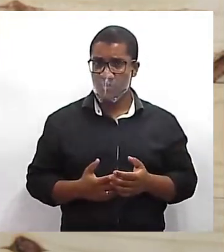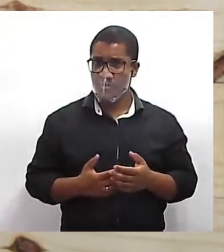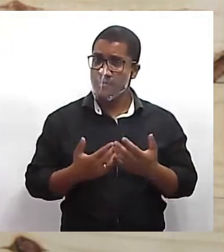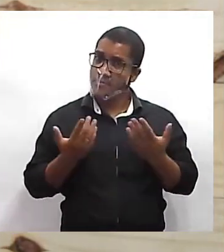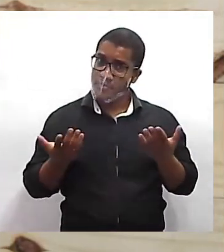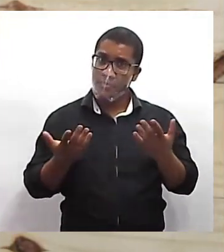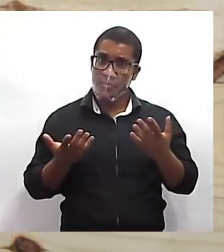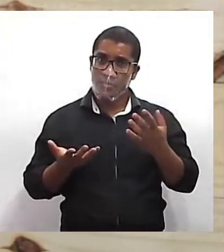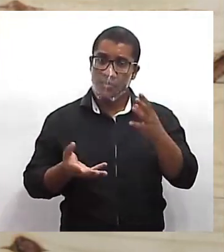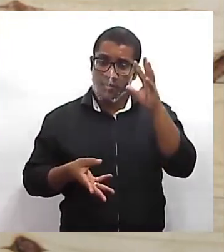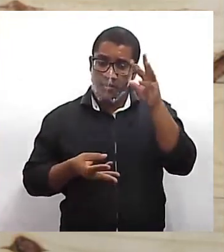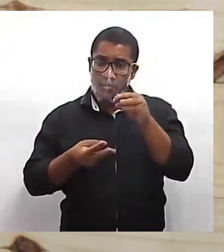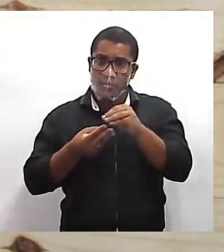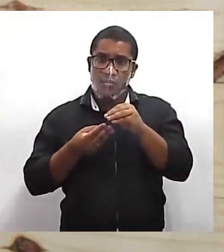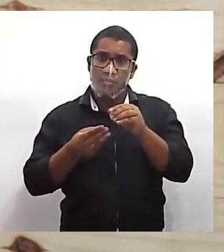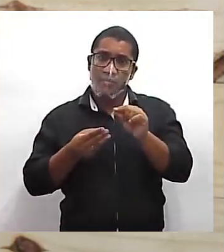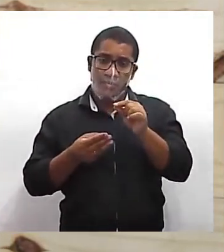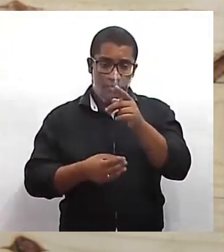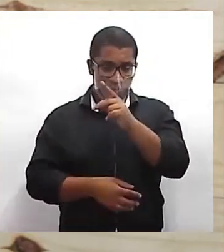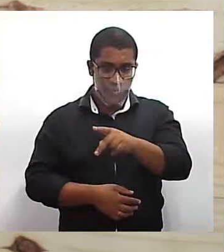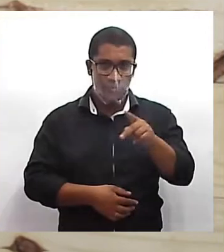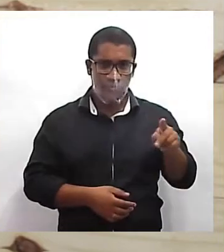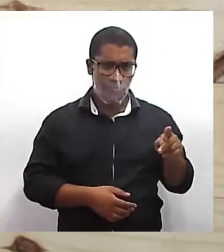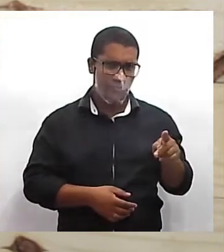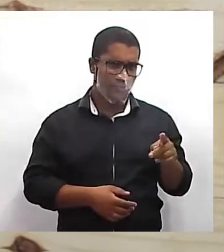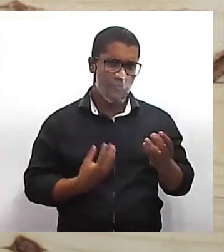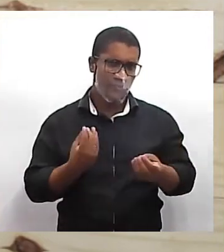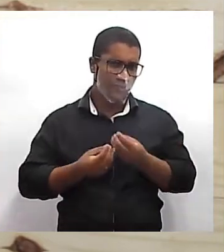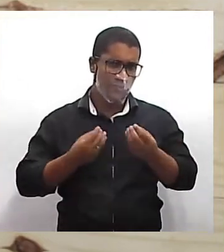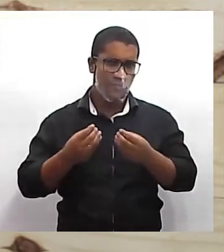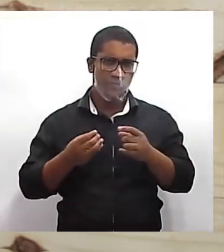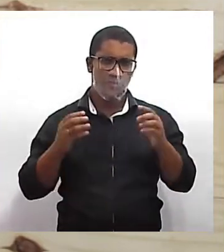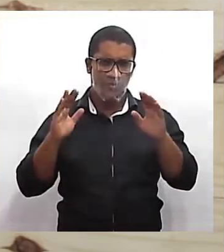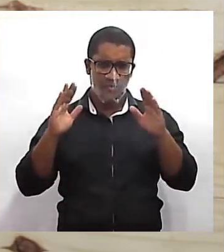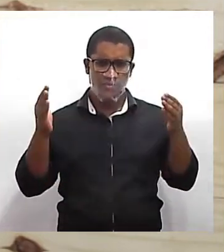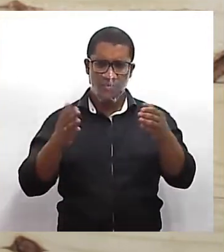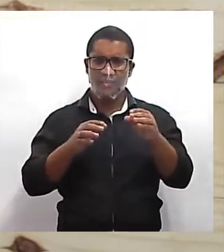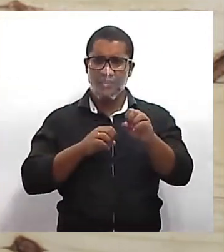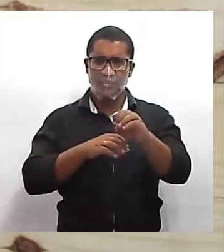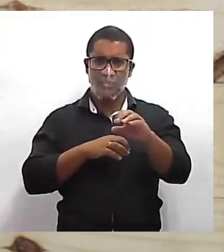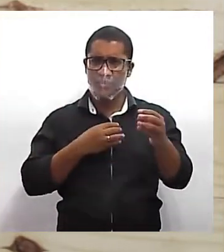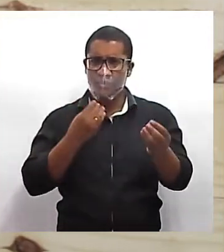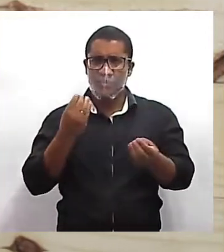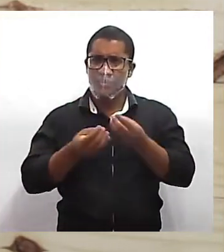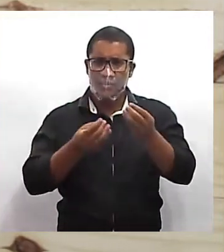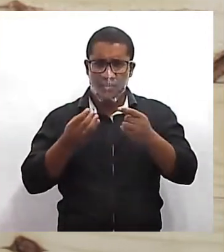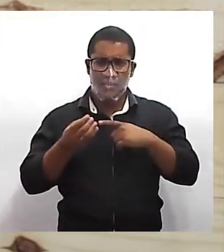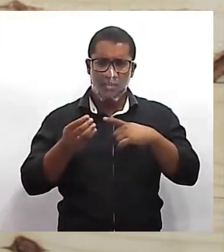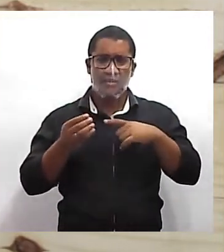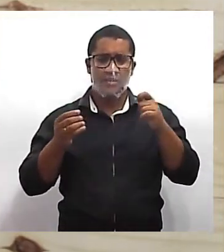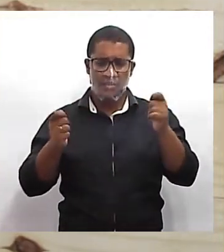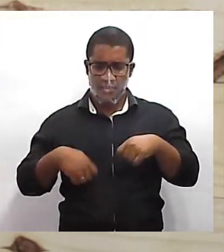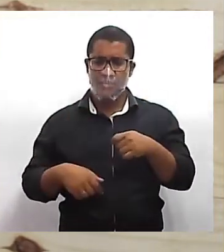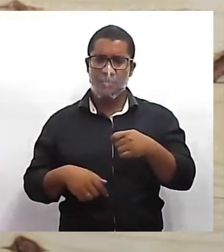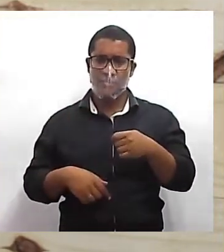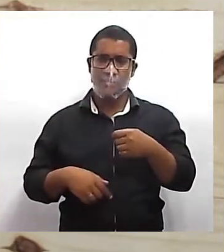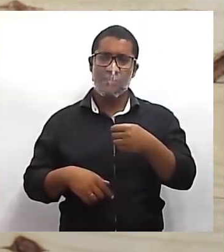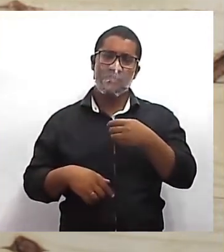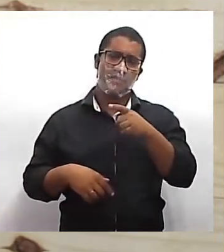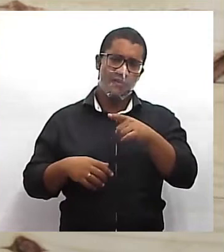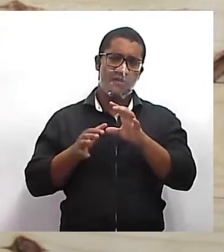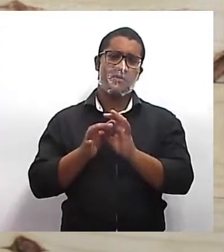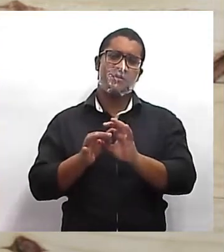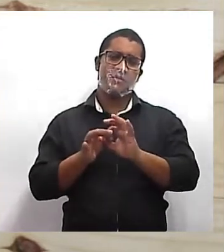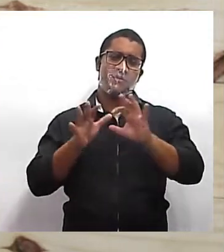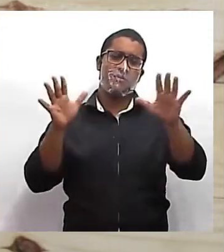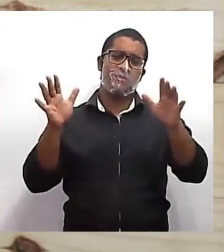Dessa forma, os professores não devem se entregar às questões educacionais como um missionário que libertará seus educandos das trevas